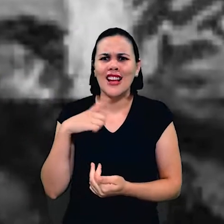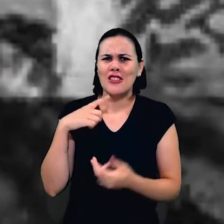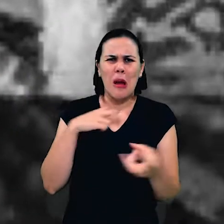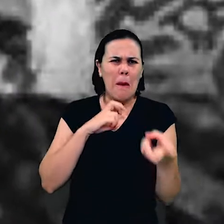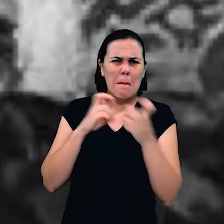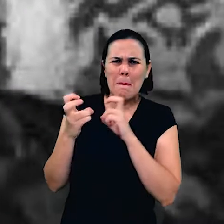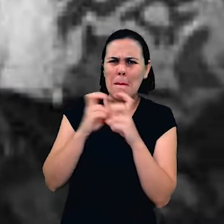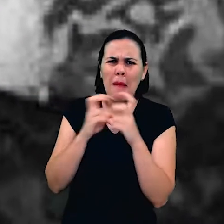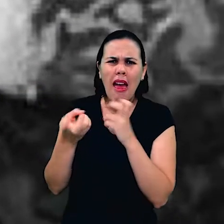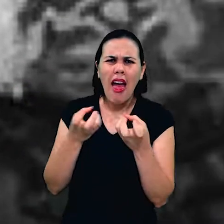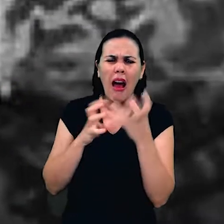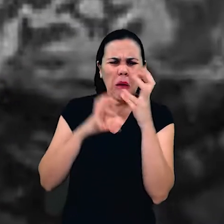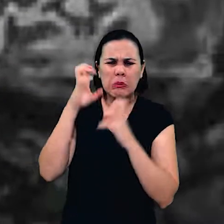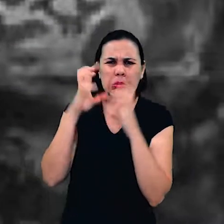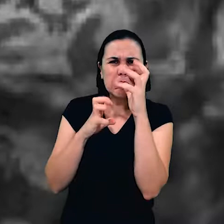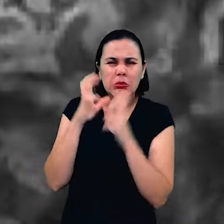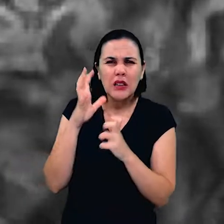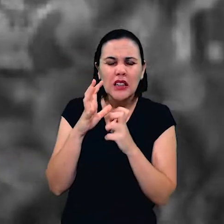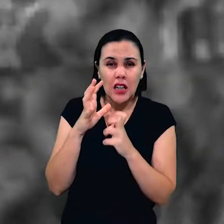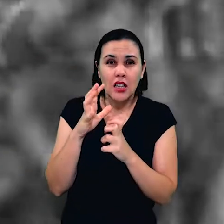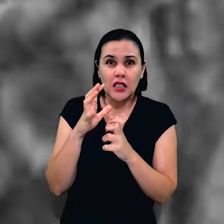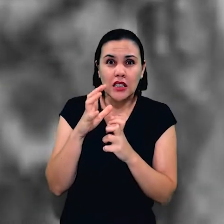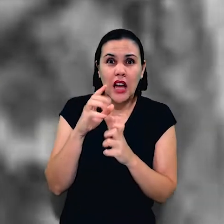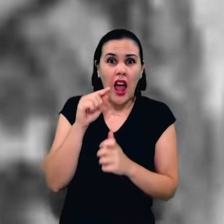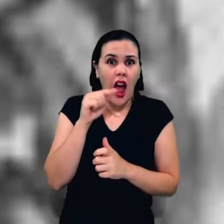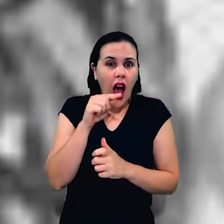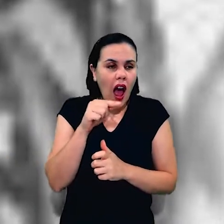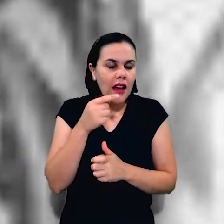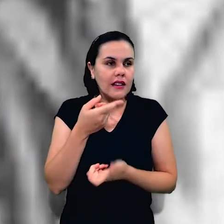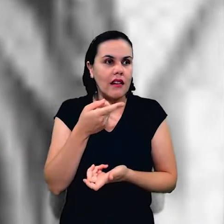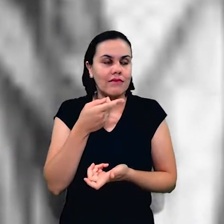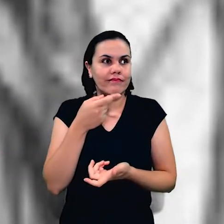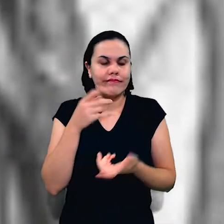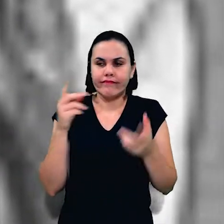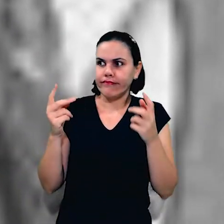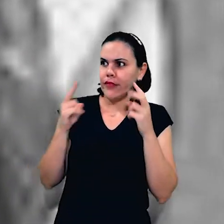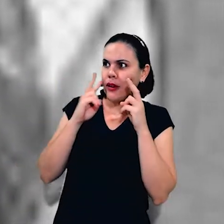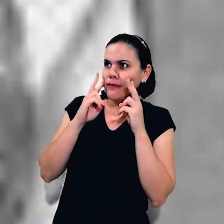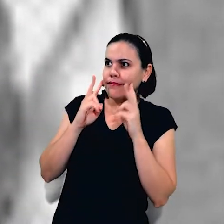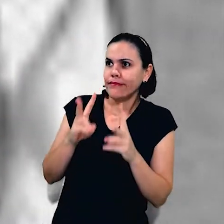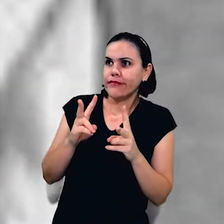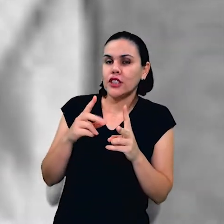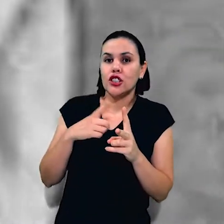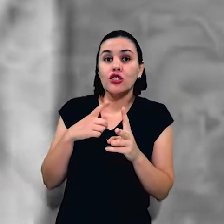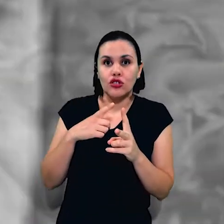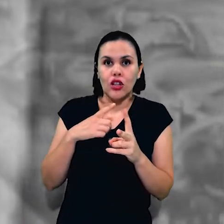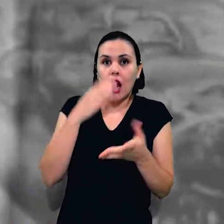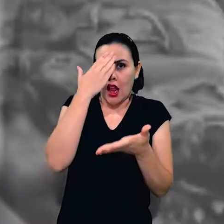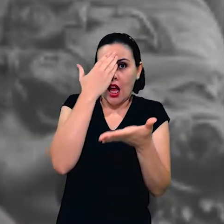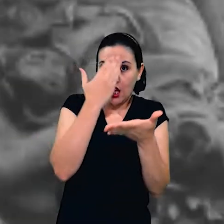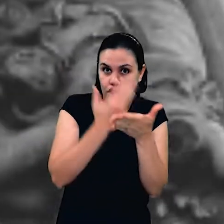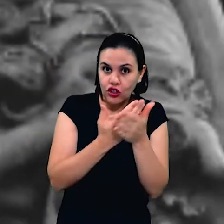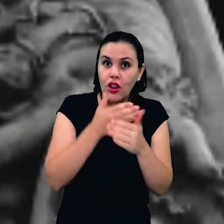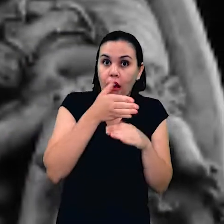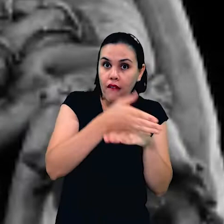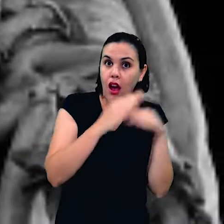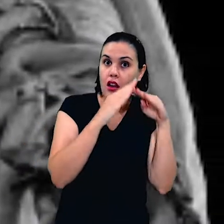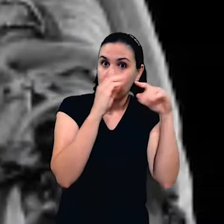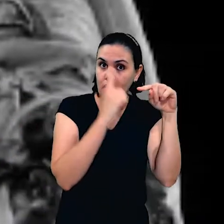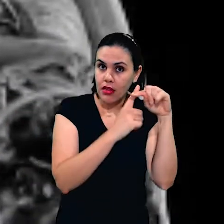enorme. E ela, diante desse conflito, uma pessoa, dizem, muito religiosa, né, muito devota do Divino Espírito Santo,